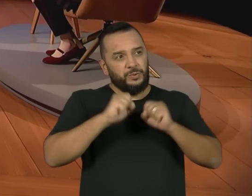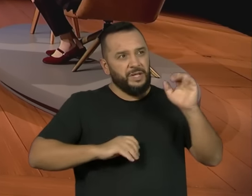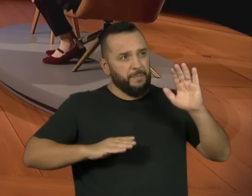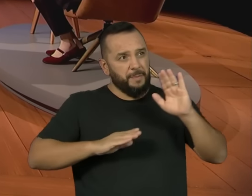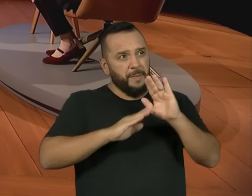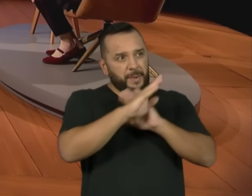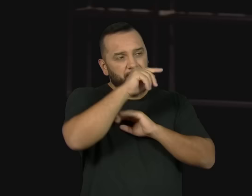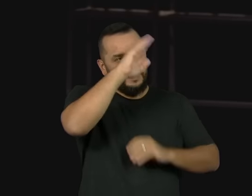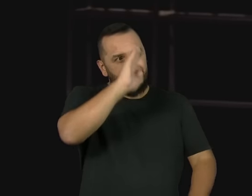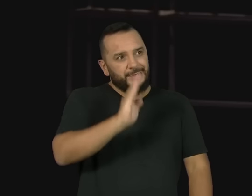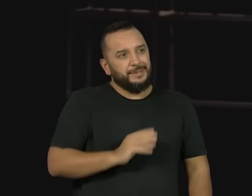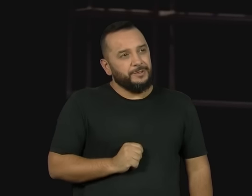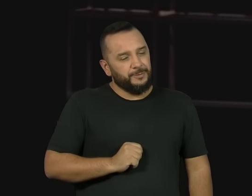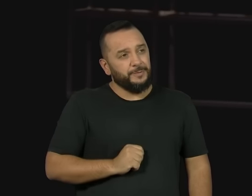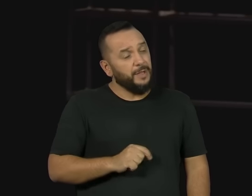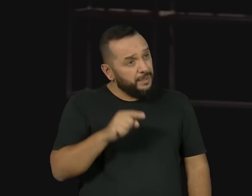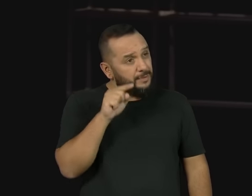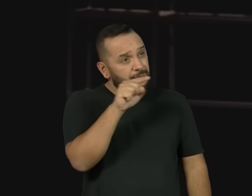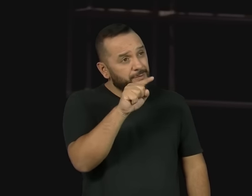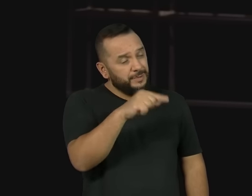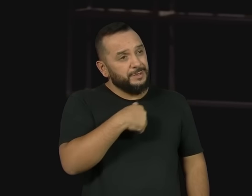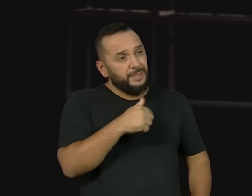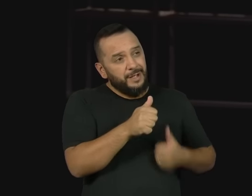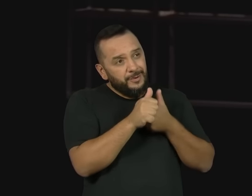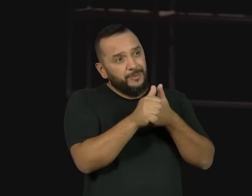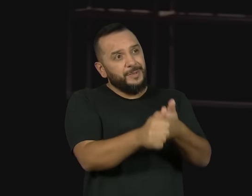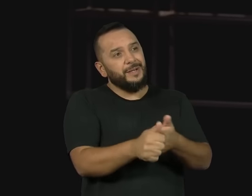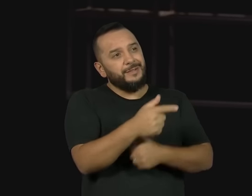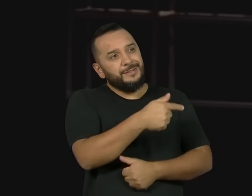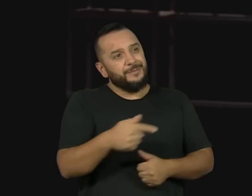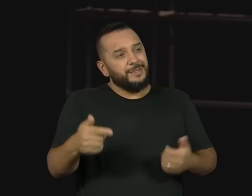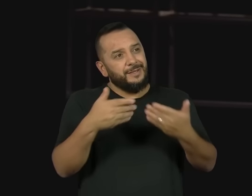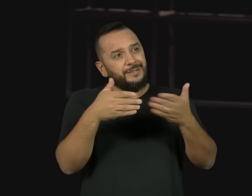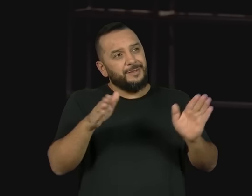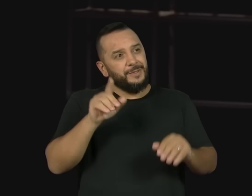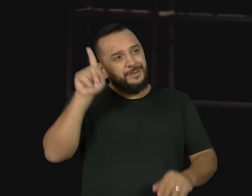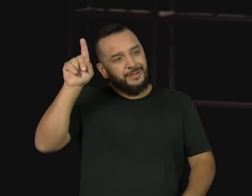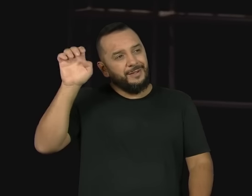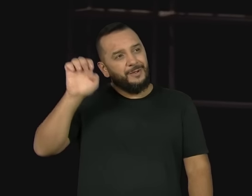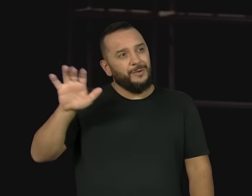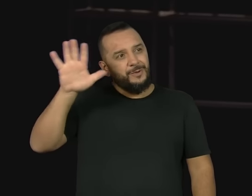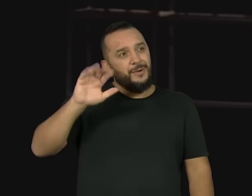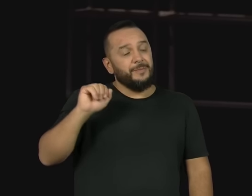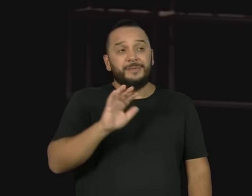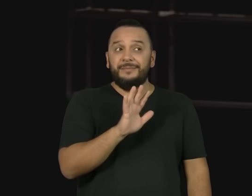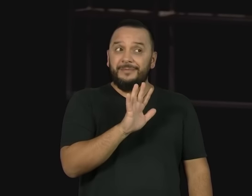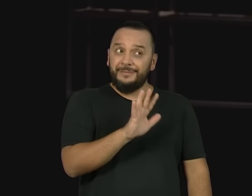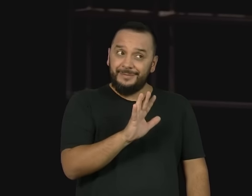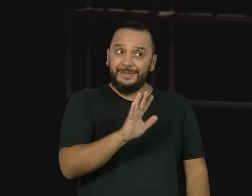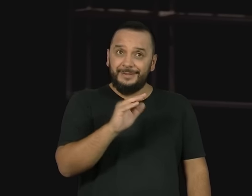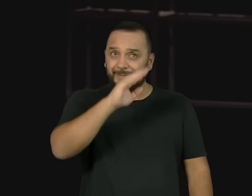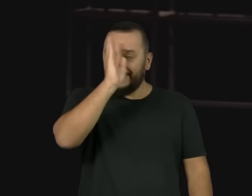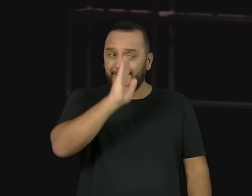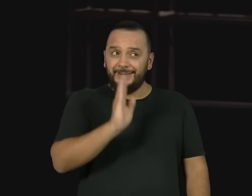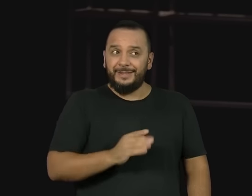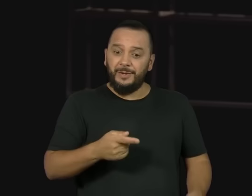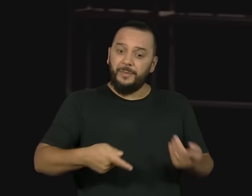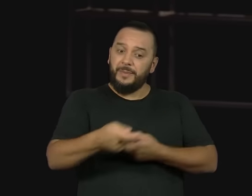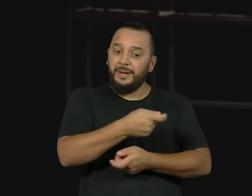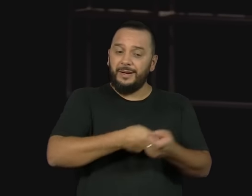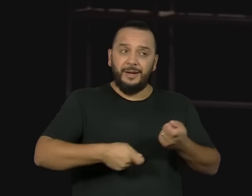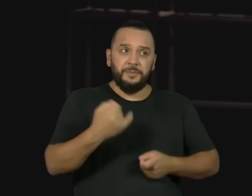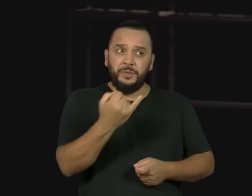Brasil. E aí você passou a acompanhar as semanas de lançamento na Europa, né? Só que como o Brasil ainda não era um mercado